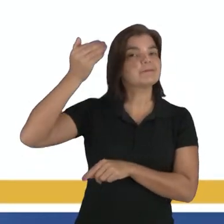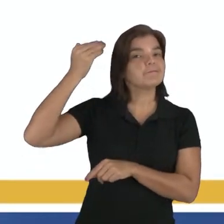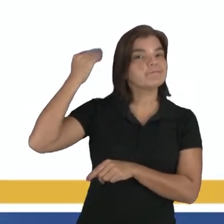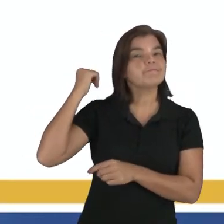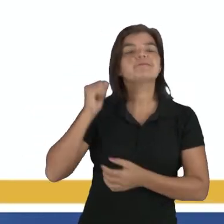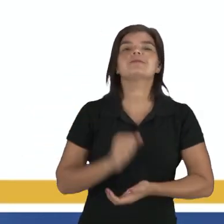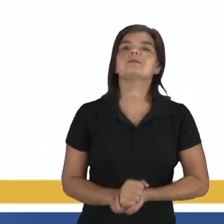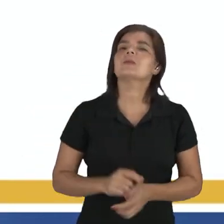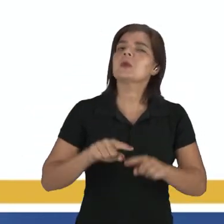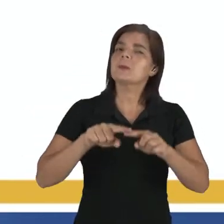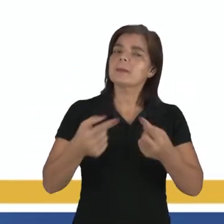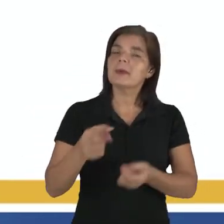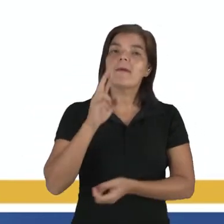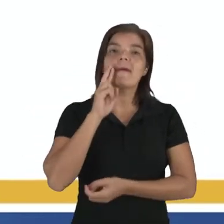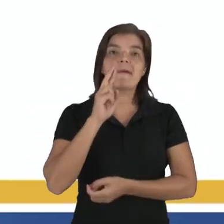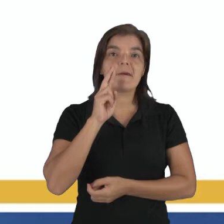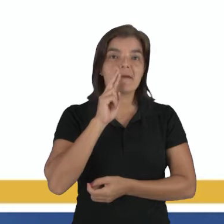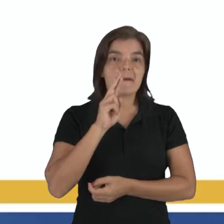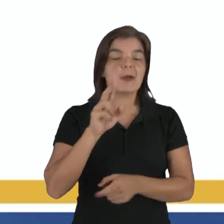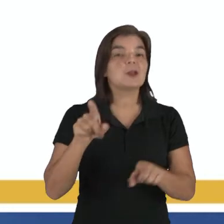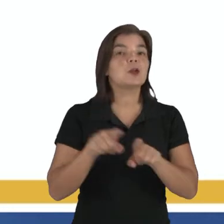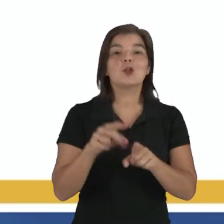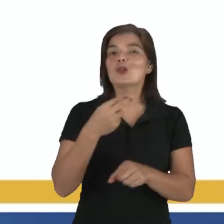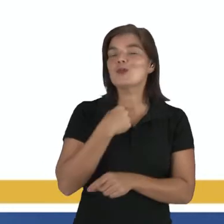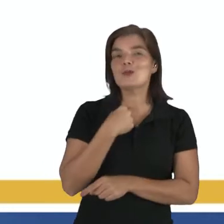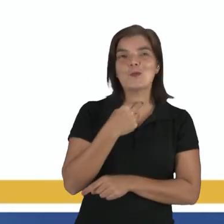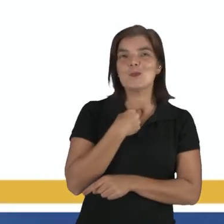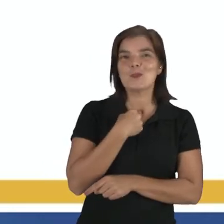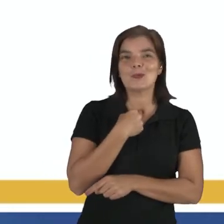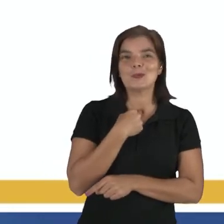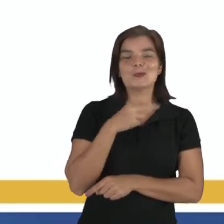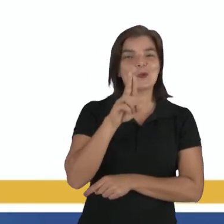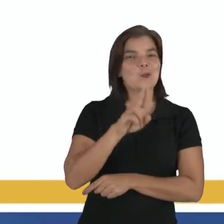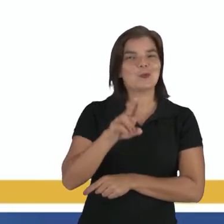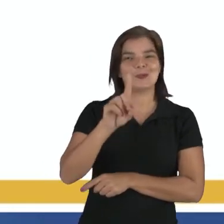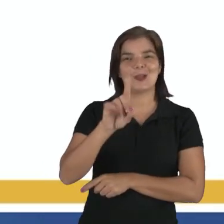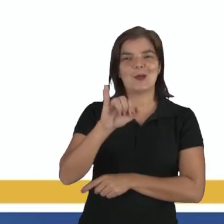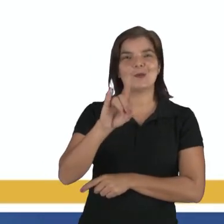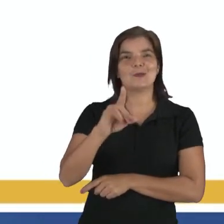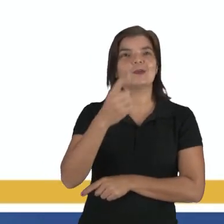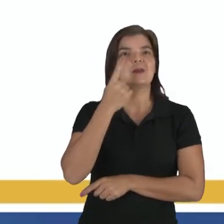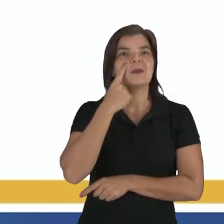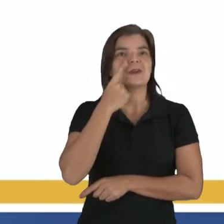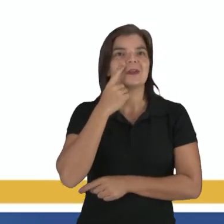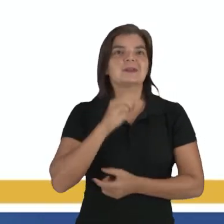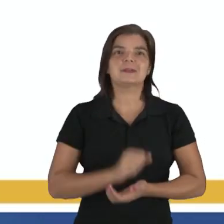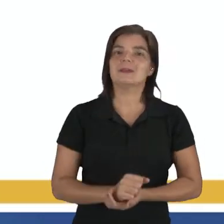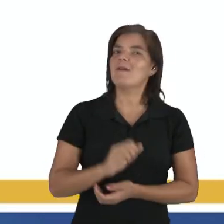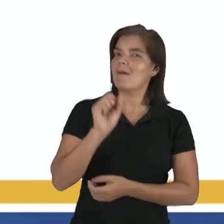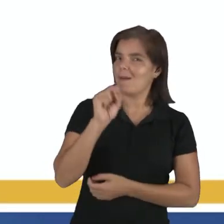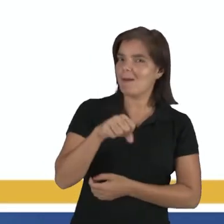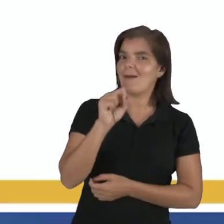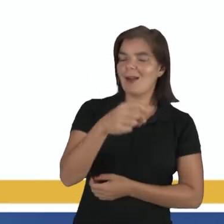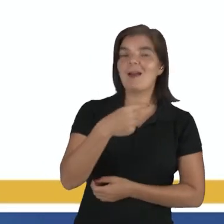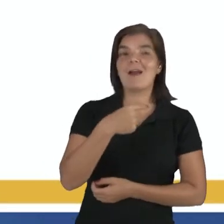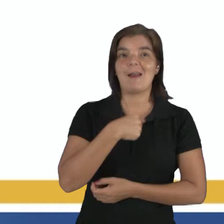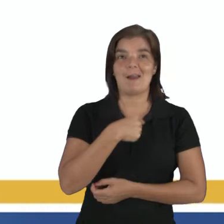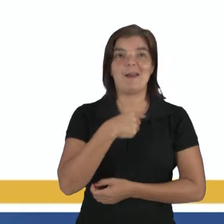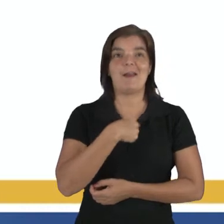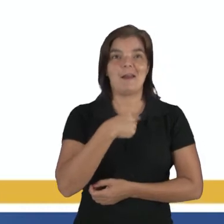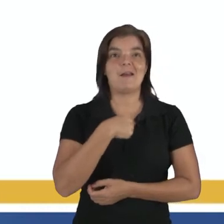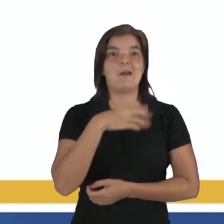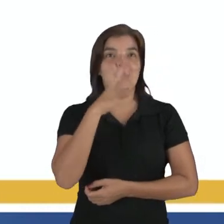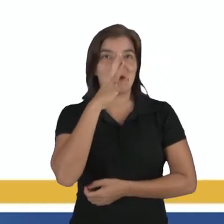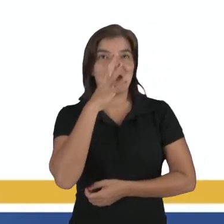passado. Mas na resposta longa positiva eu não posso usar o auxiliar. Então observa o que é que eu fiz aí. Yes, I watched